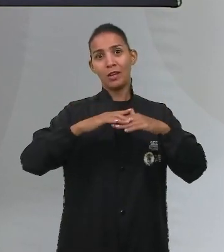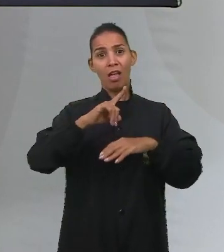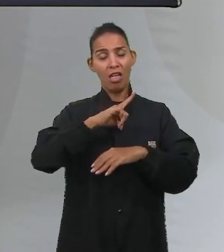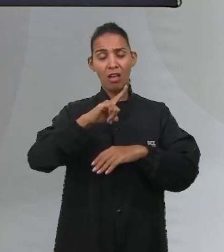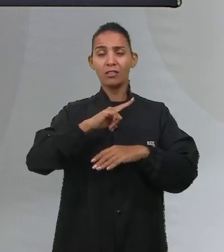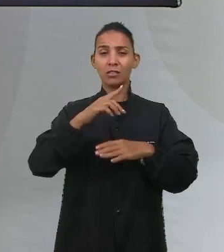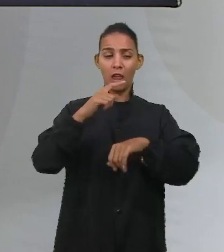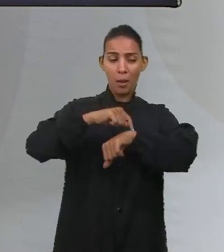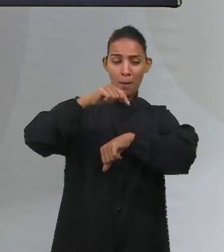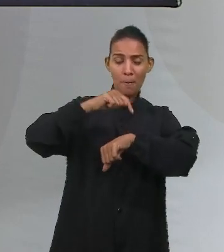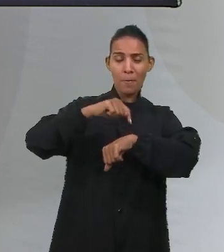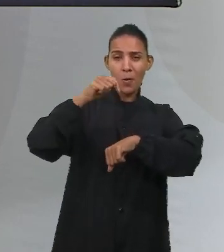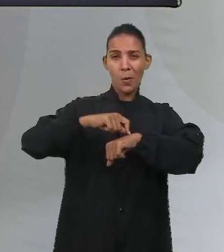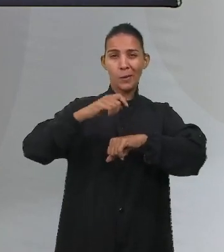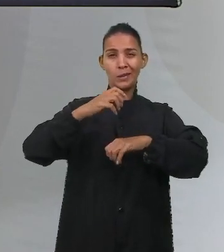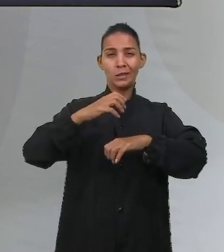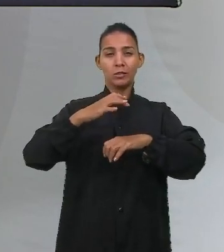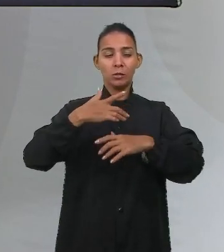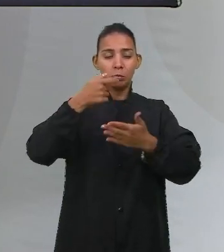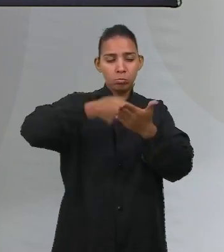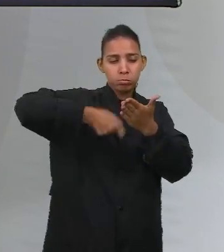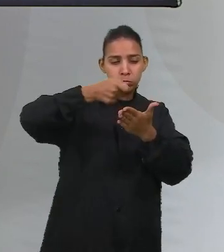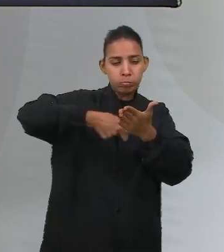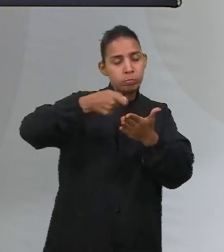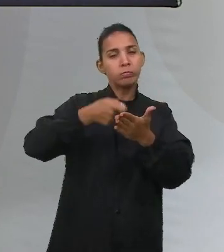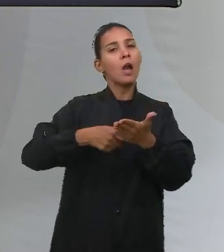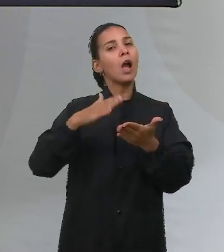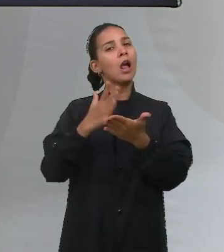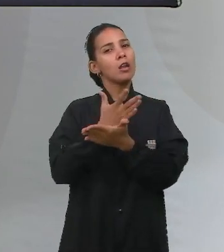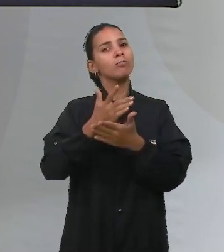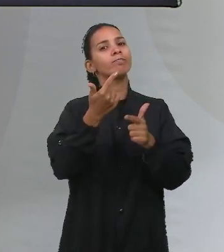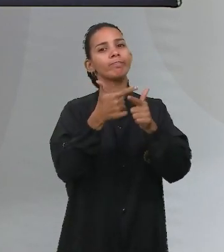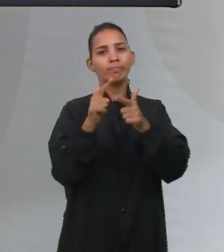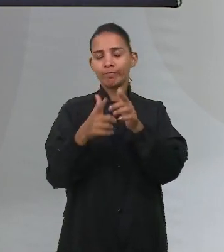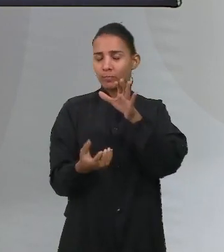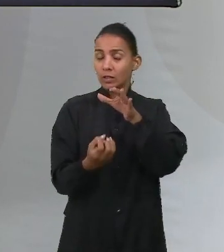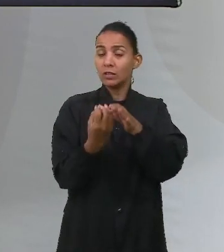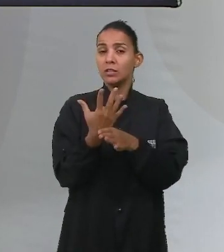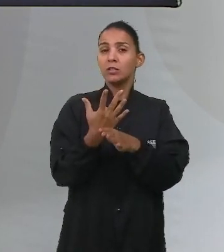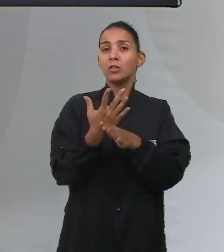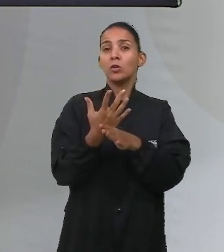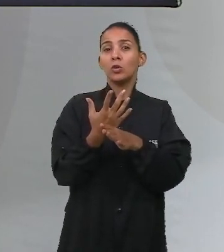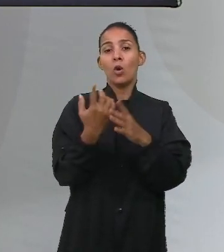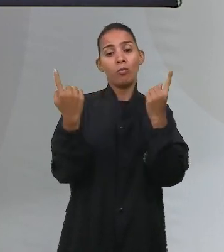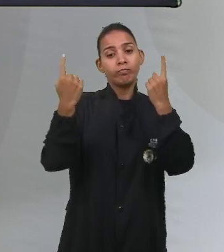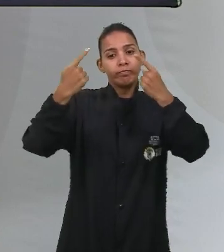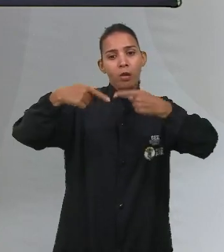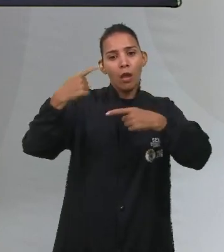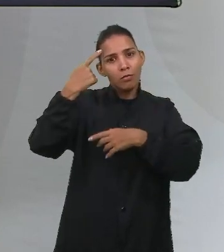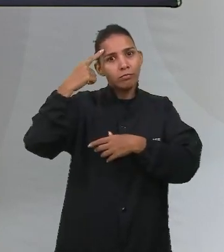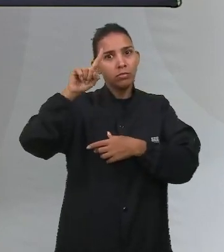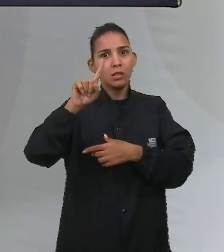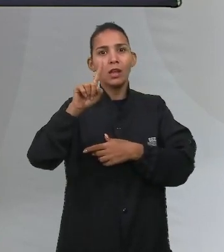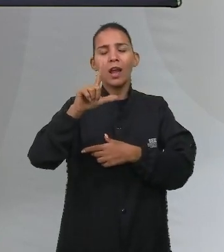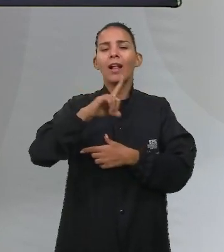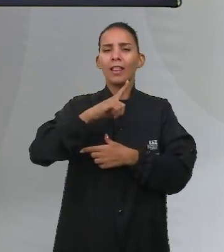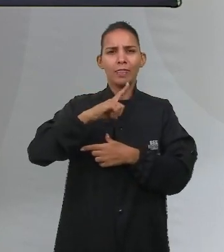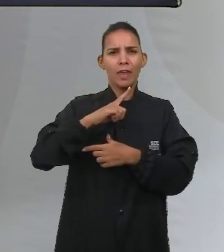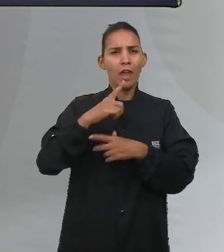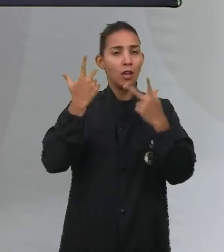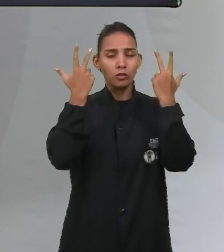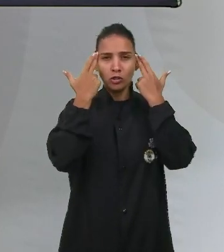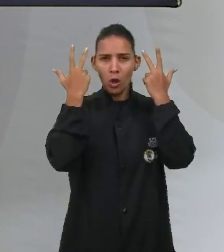de tensão, com as cobranças, com a divergência de ideias existente entre os profissionais, que é